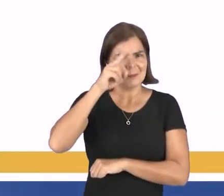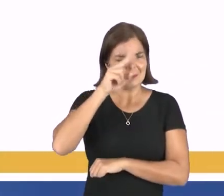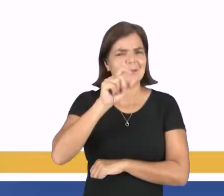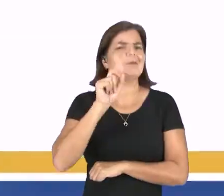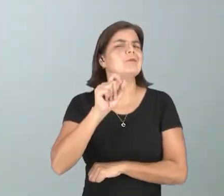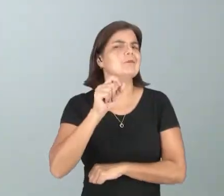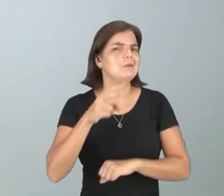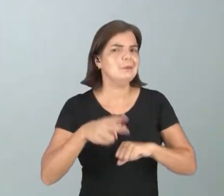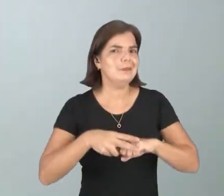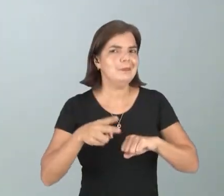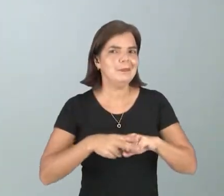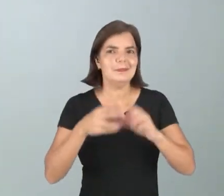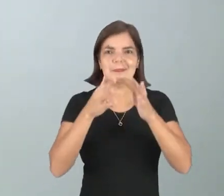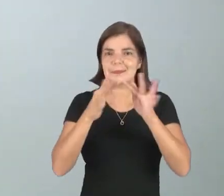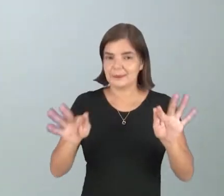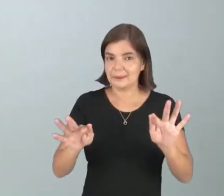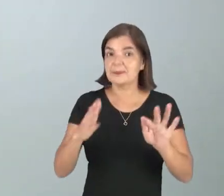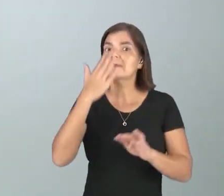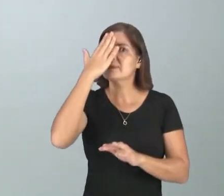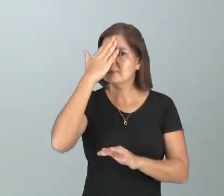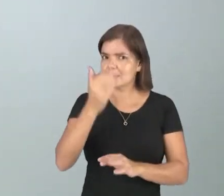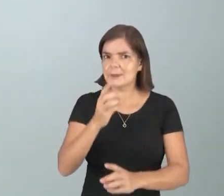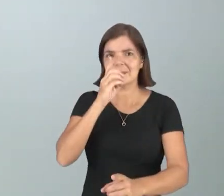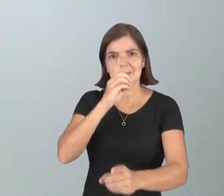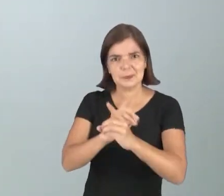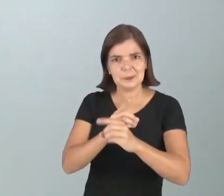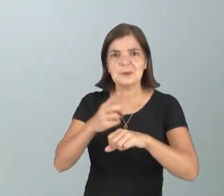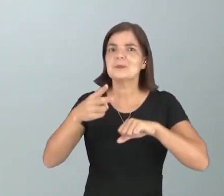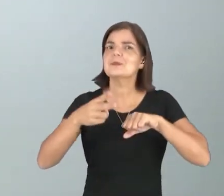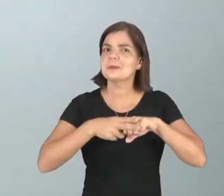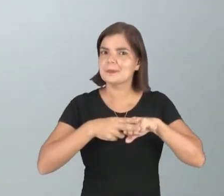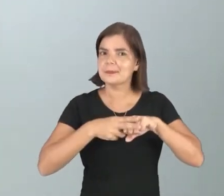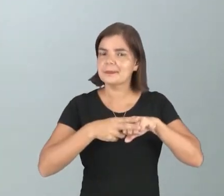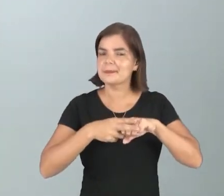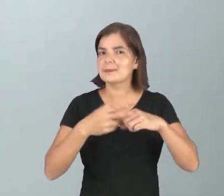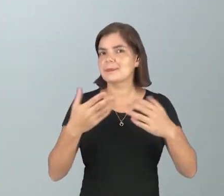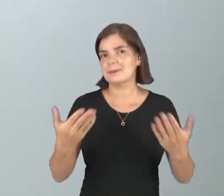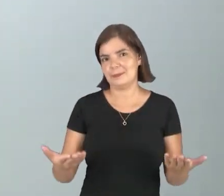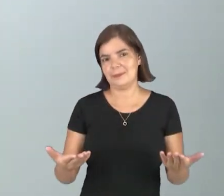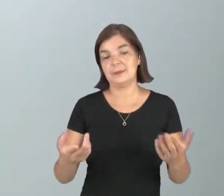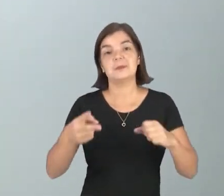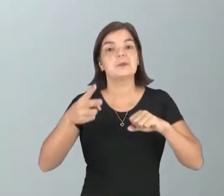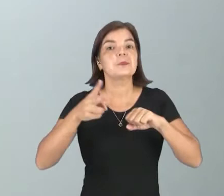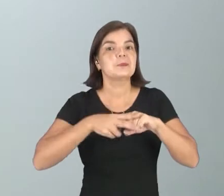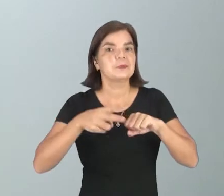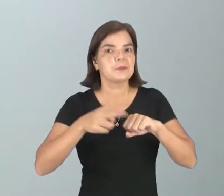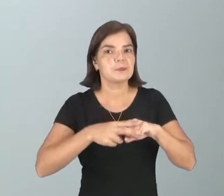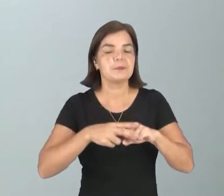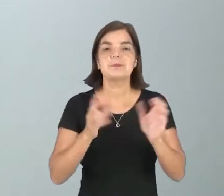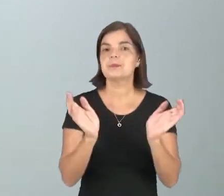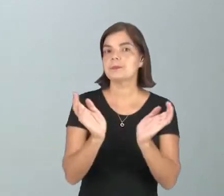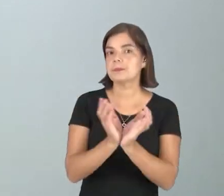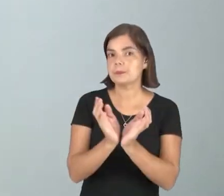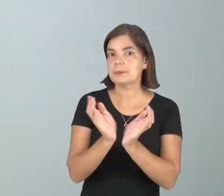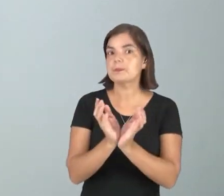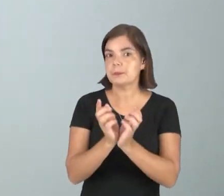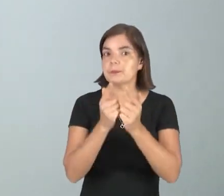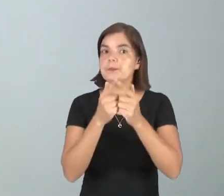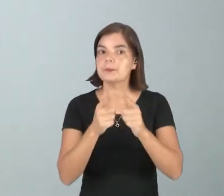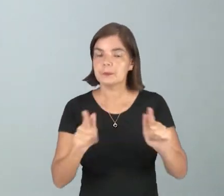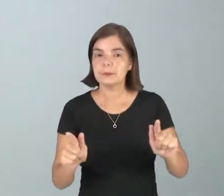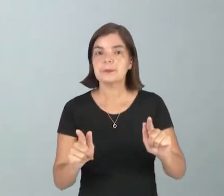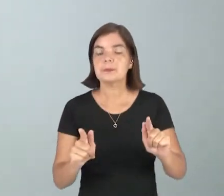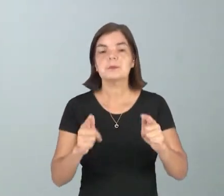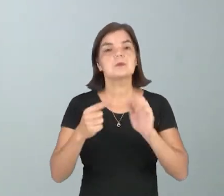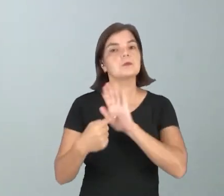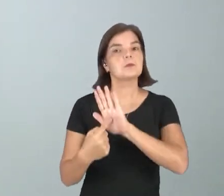um verbo numa frase você sabe identificar o verbo gente o verbo é uma classe gramatical que